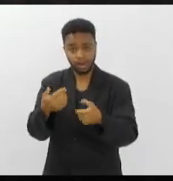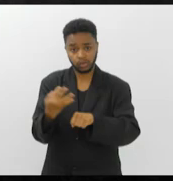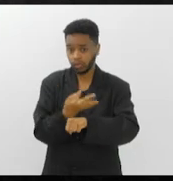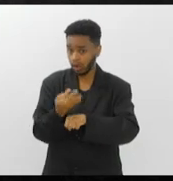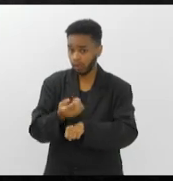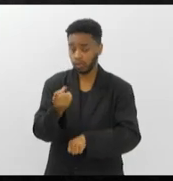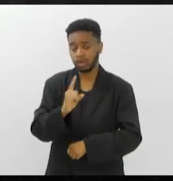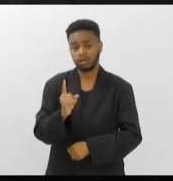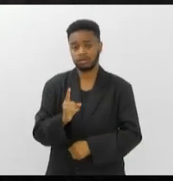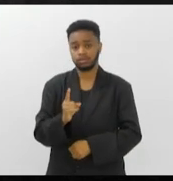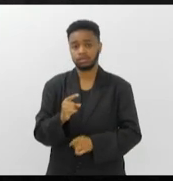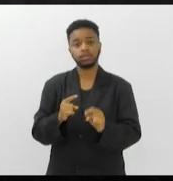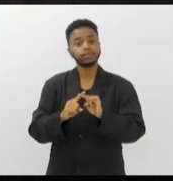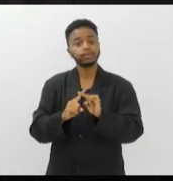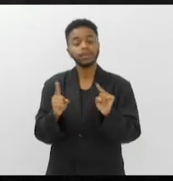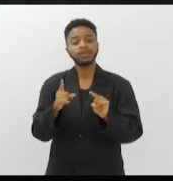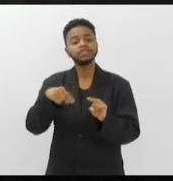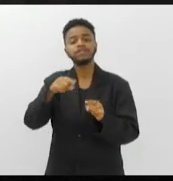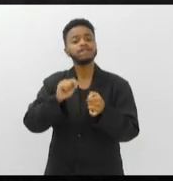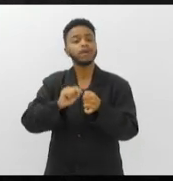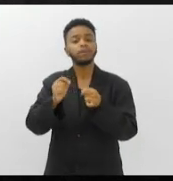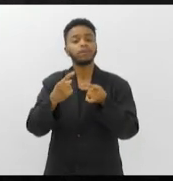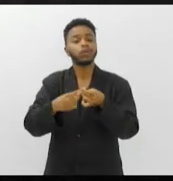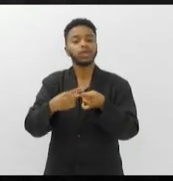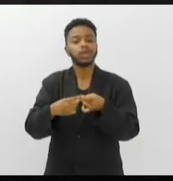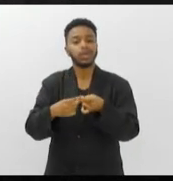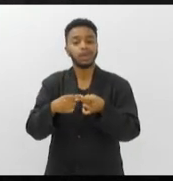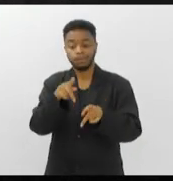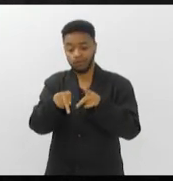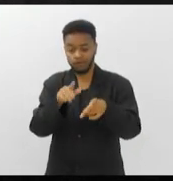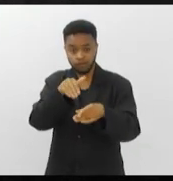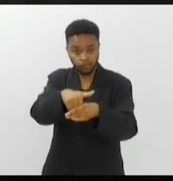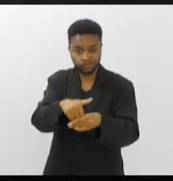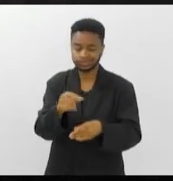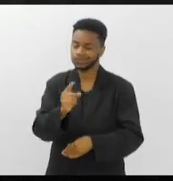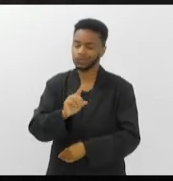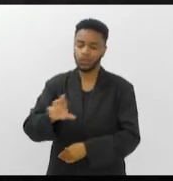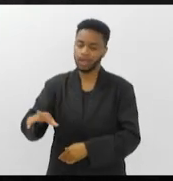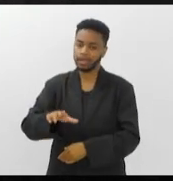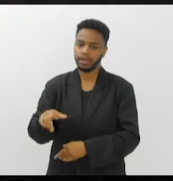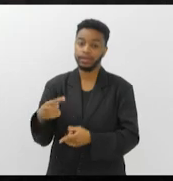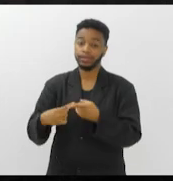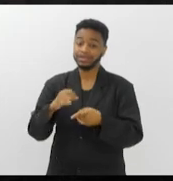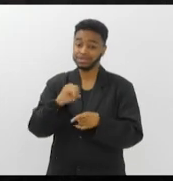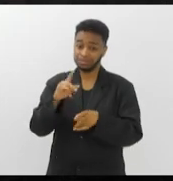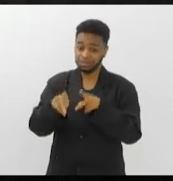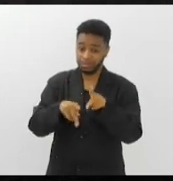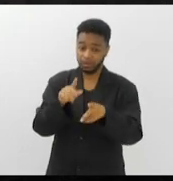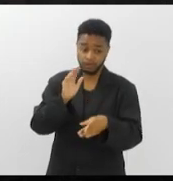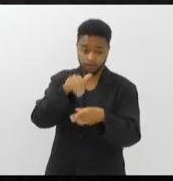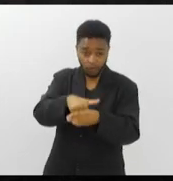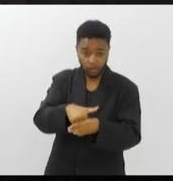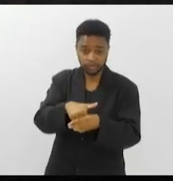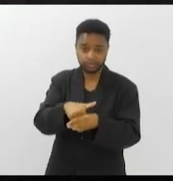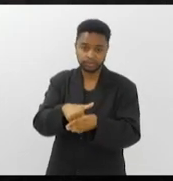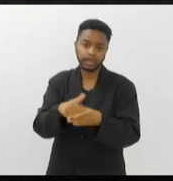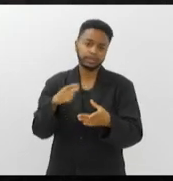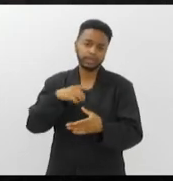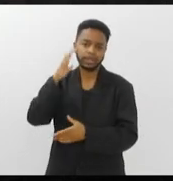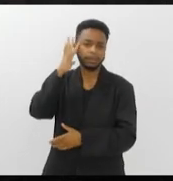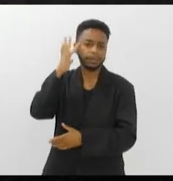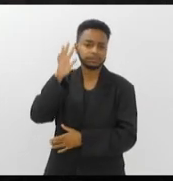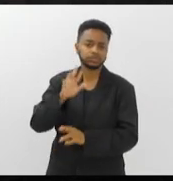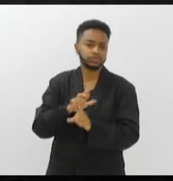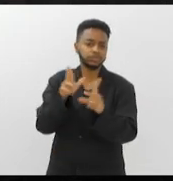isso. Mas sabe por que faz isso? Porque não foi eleito pelo povo, pô. Se é eleito pelo povo, se sai daqui do povo, tem um pensamento